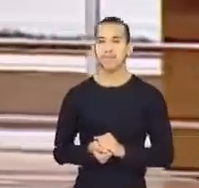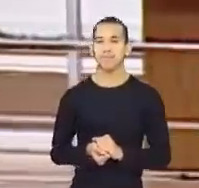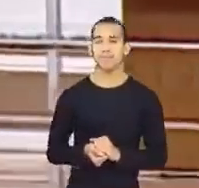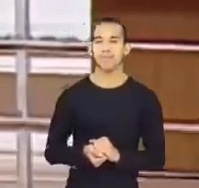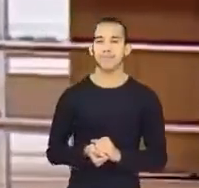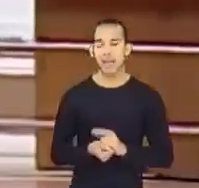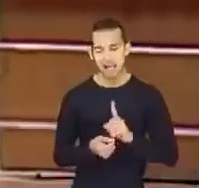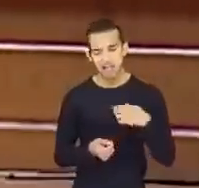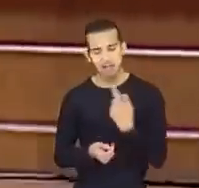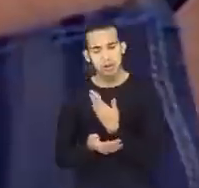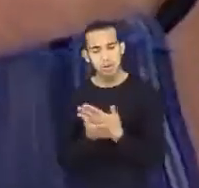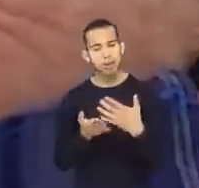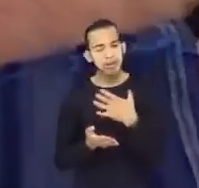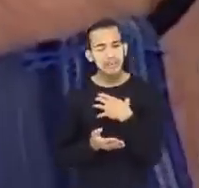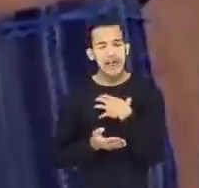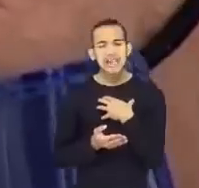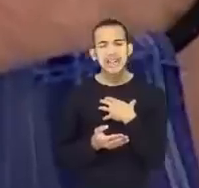que a gente sente isso, a alma